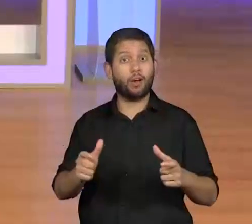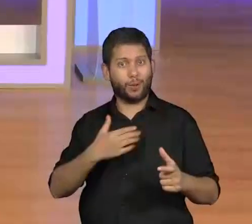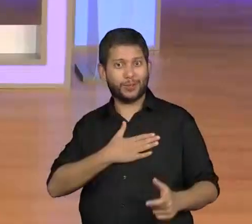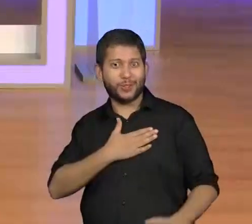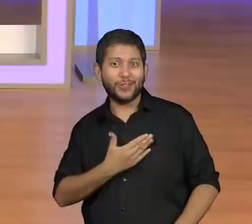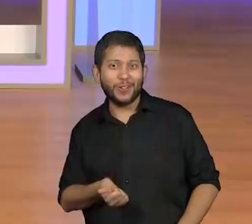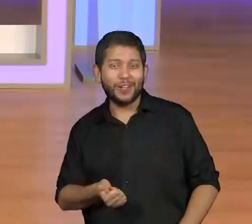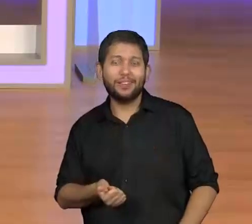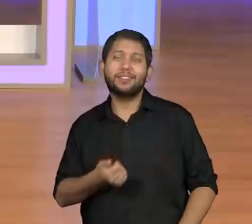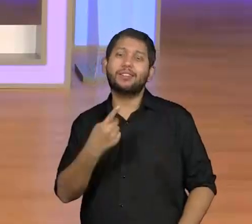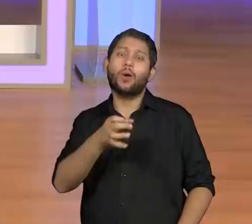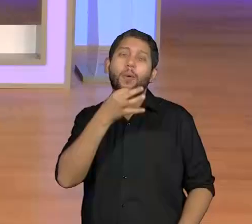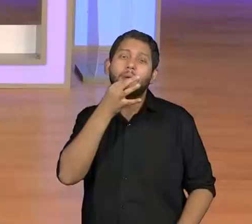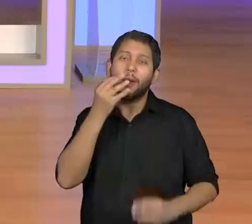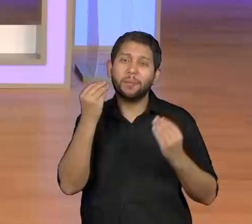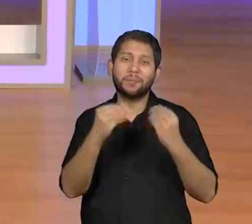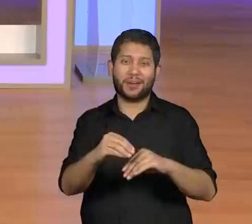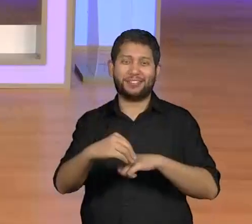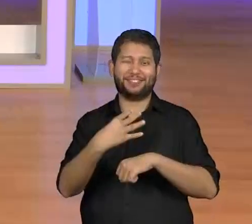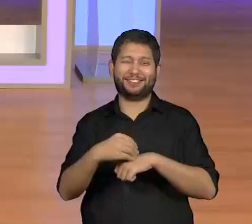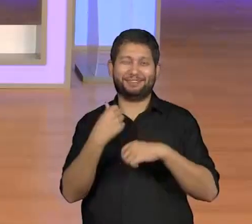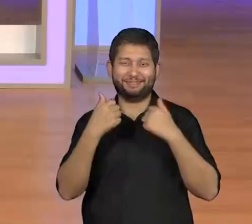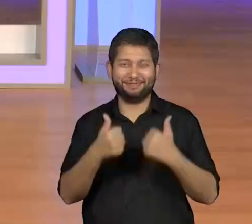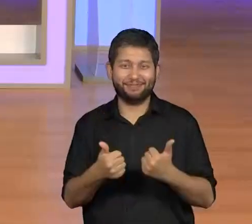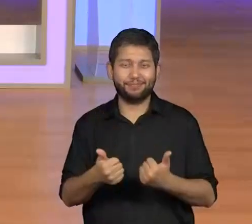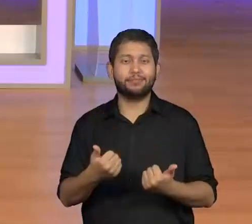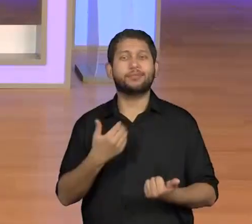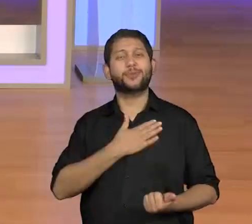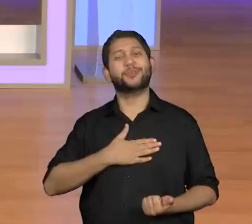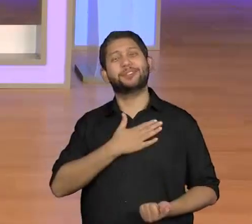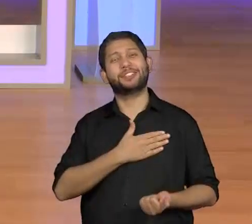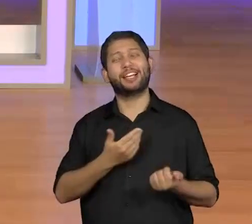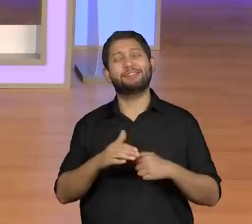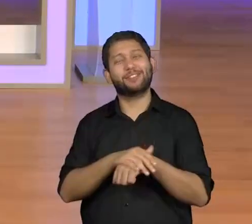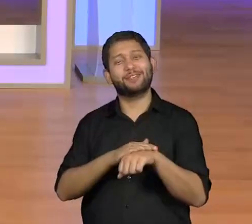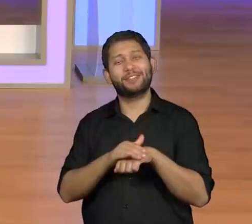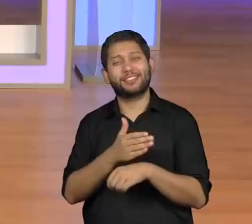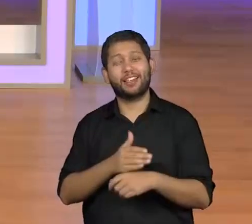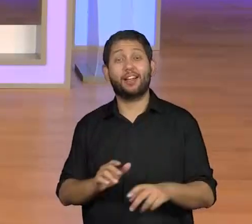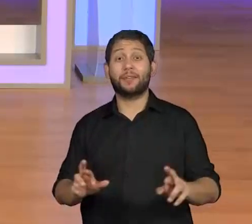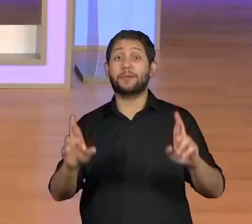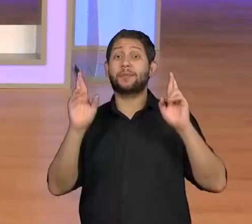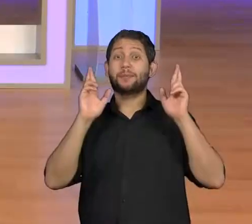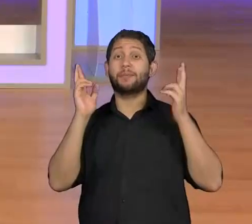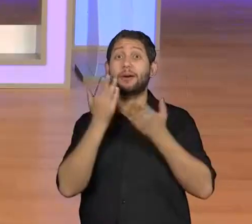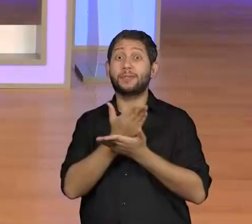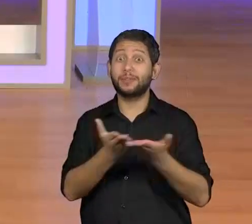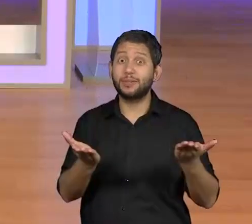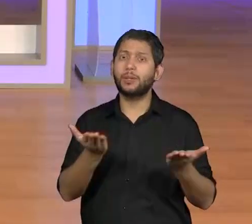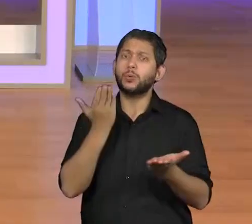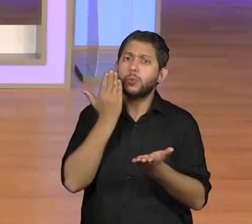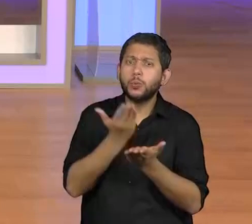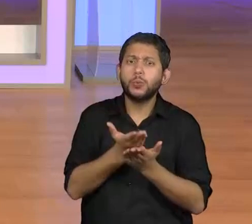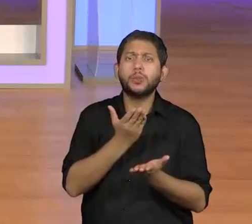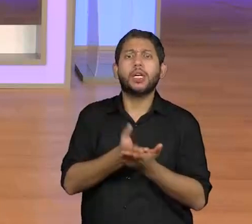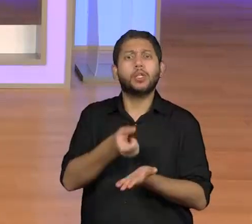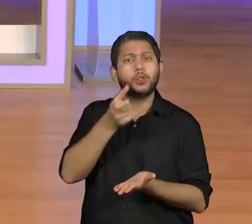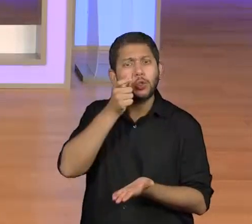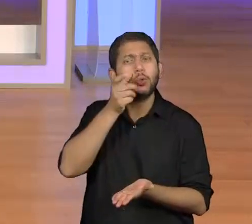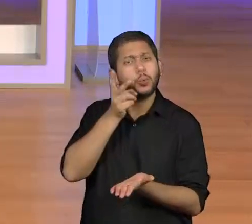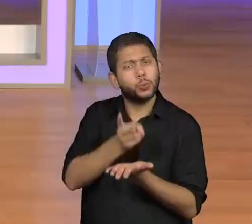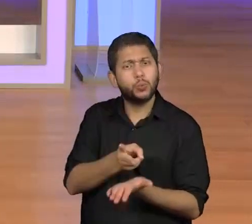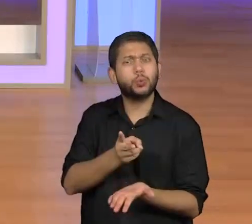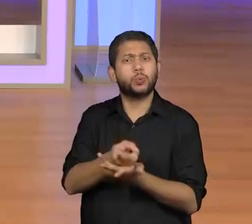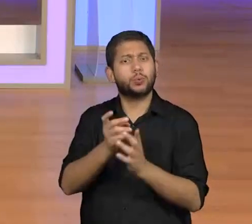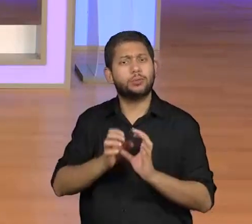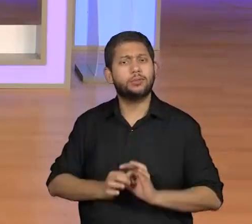opinião. Muito legal, foi muito bom bater esse papo com vocês, espero que vocês continuem assistindo as aulas aqui no repositório